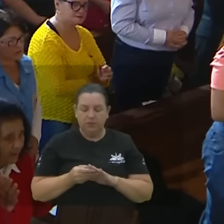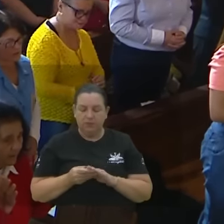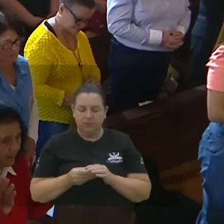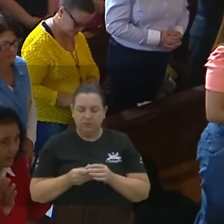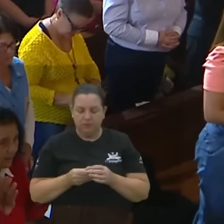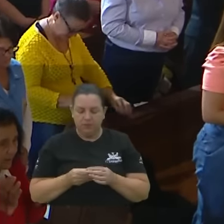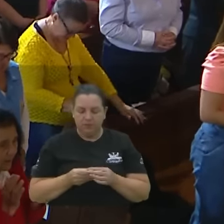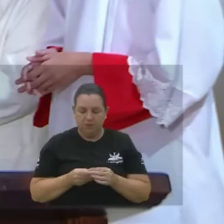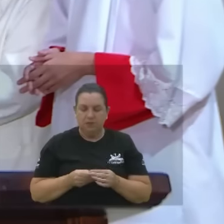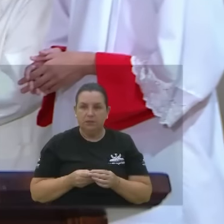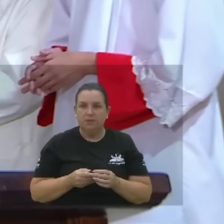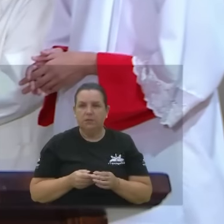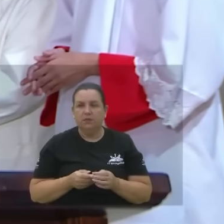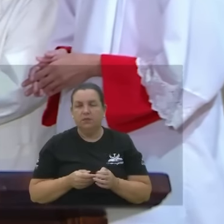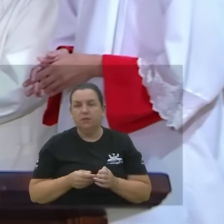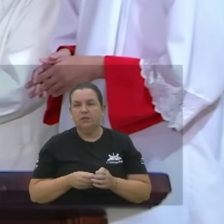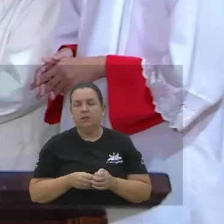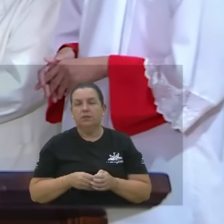Amém.